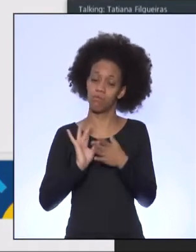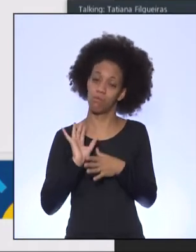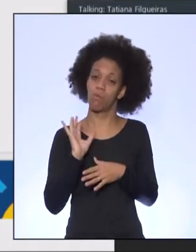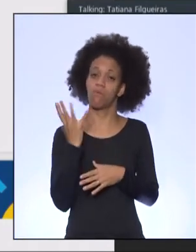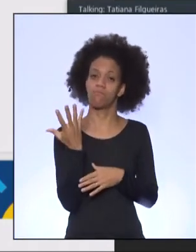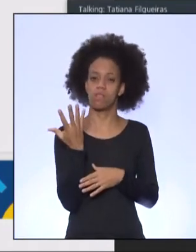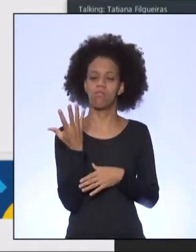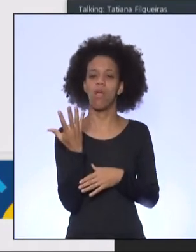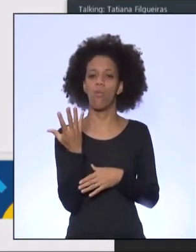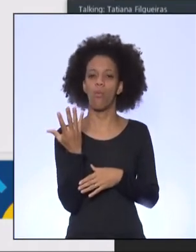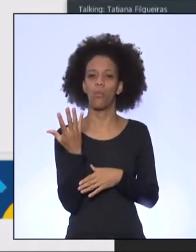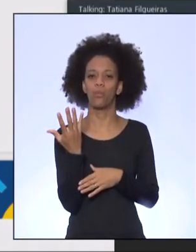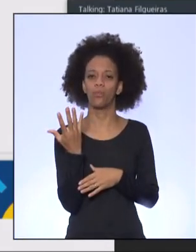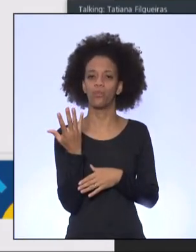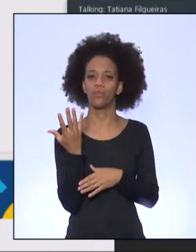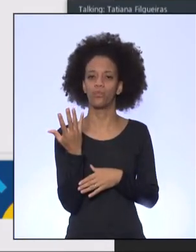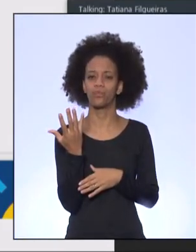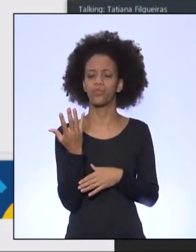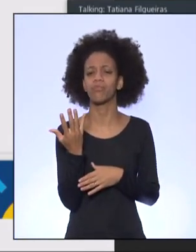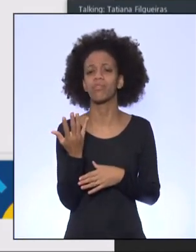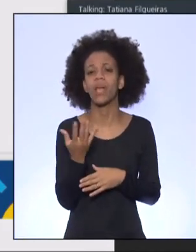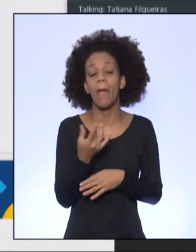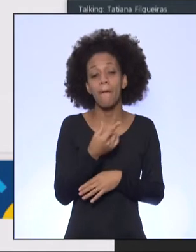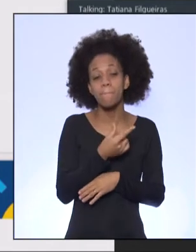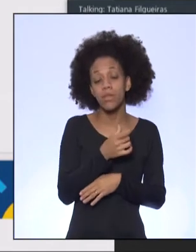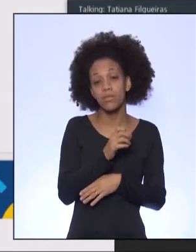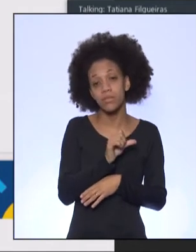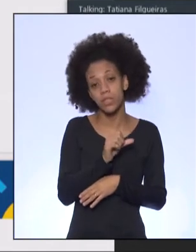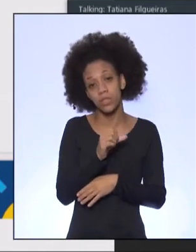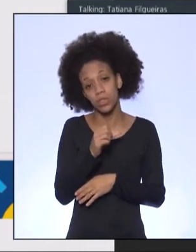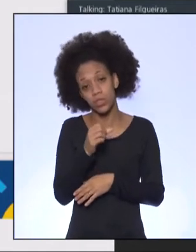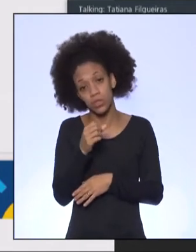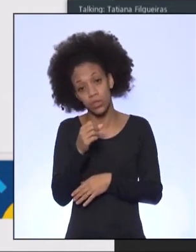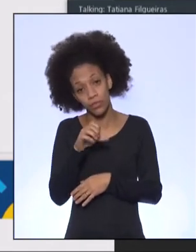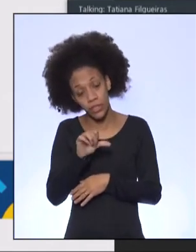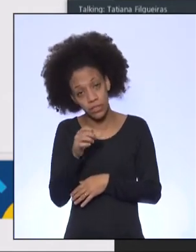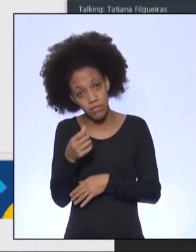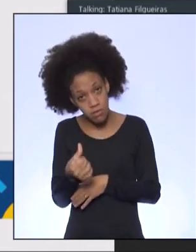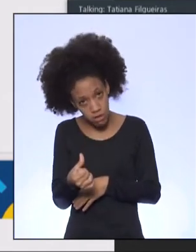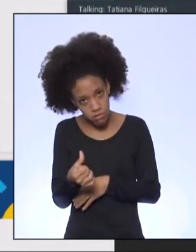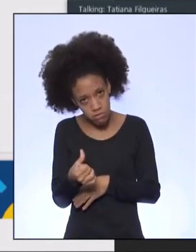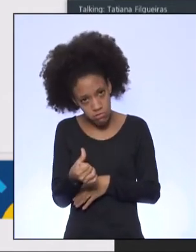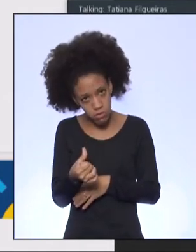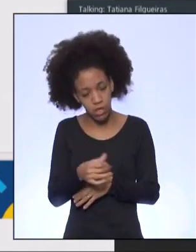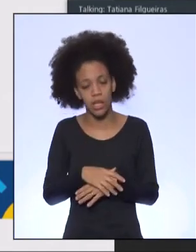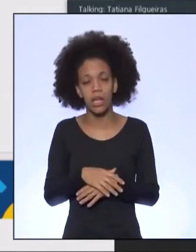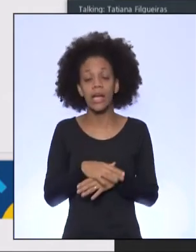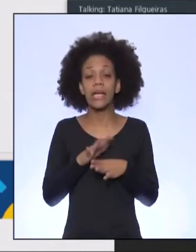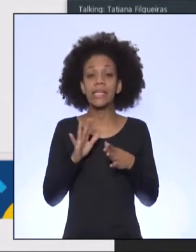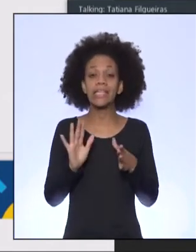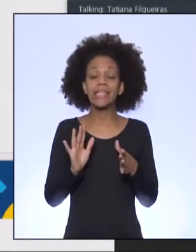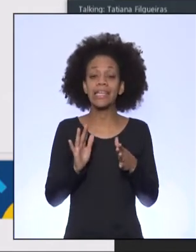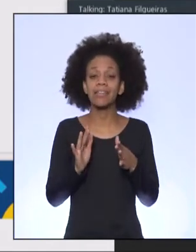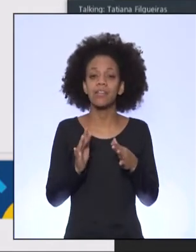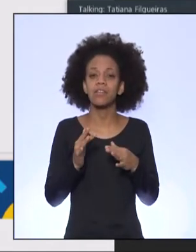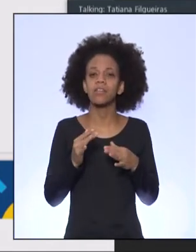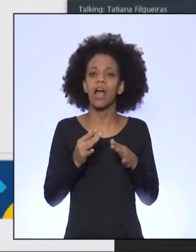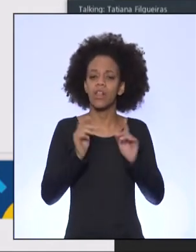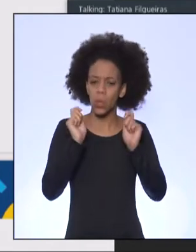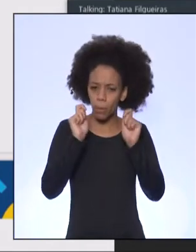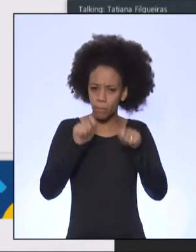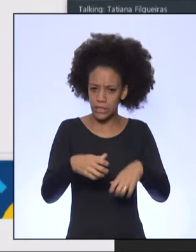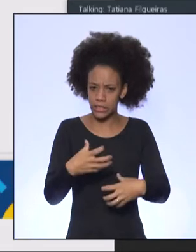uma demanda, foi em 1996, com os 4 pilares da educação da Unesco, que diziam que, além das competências